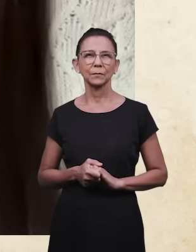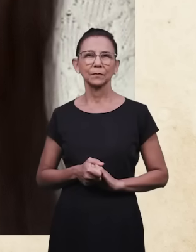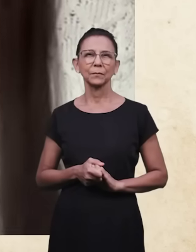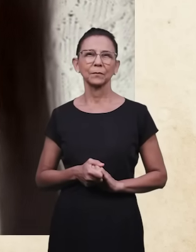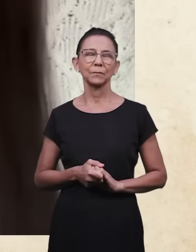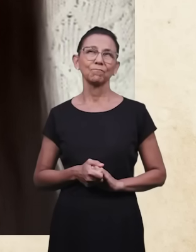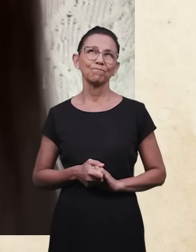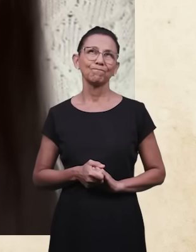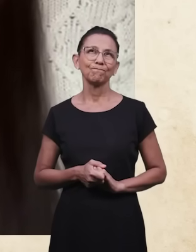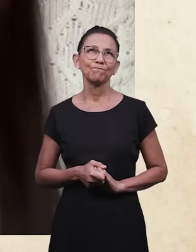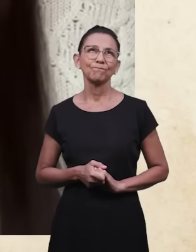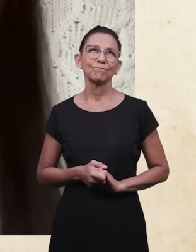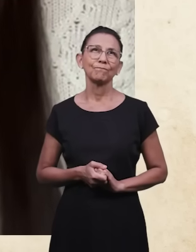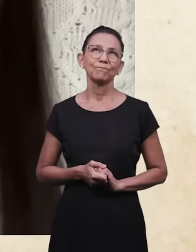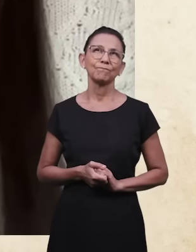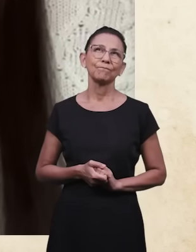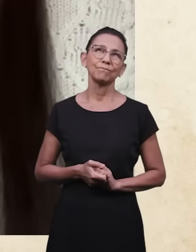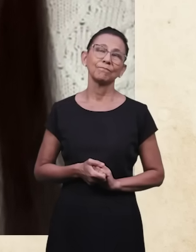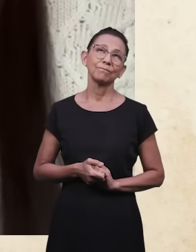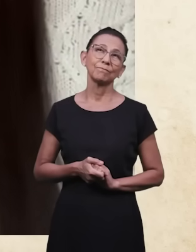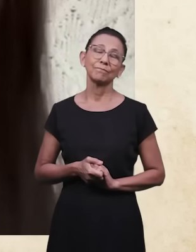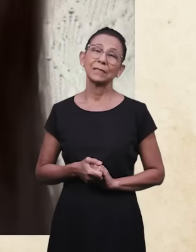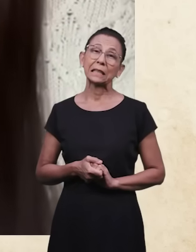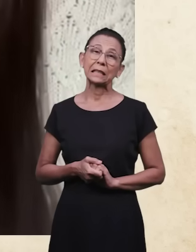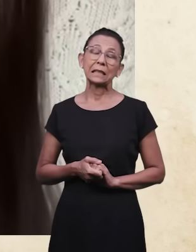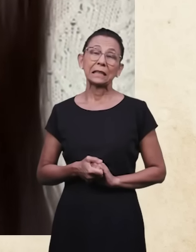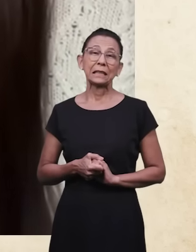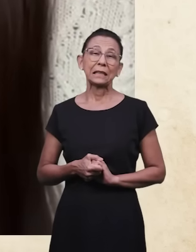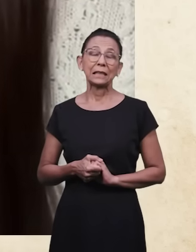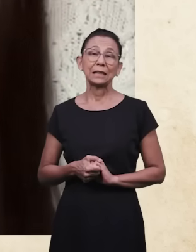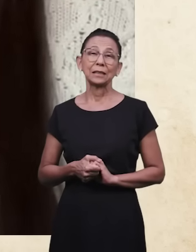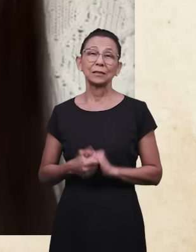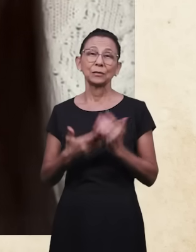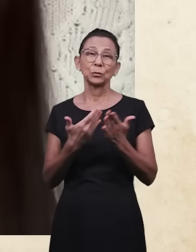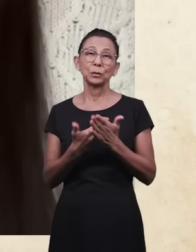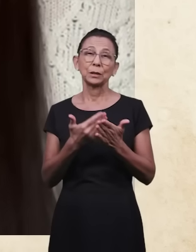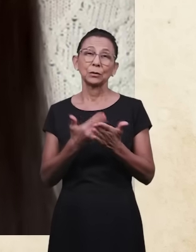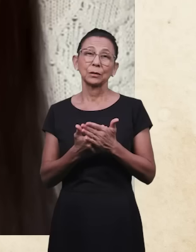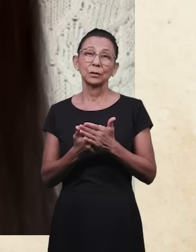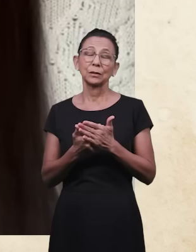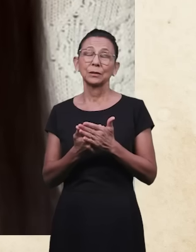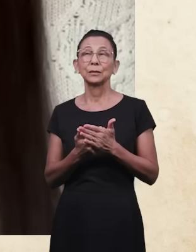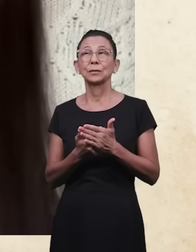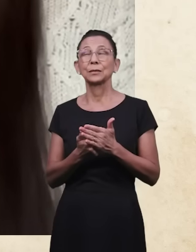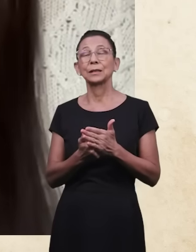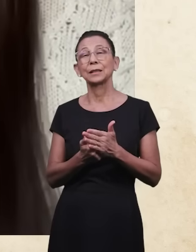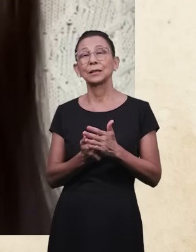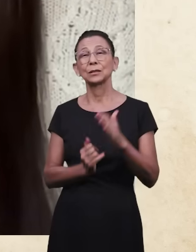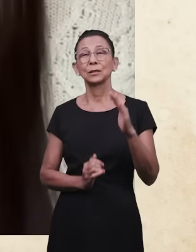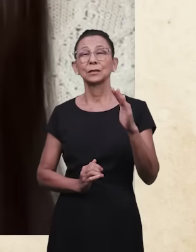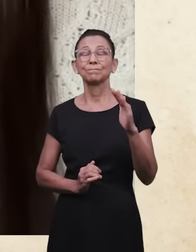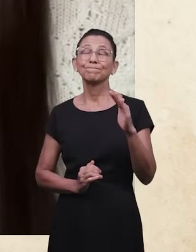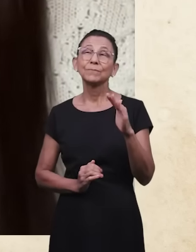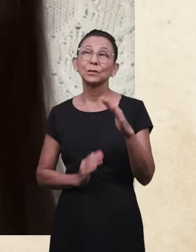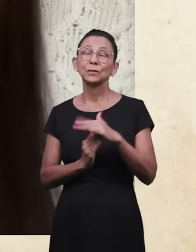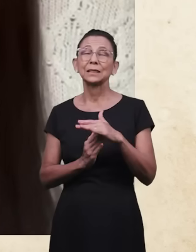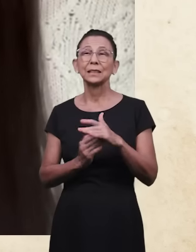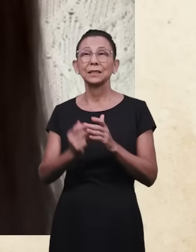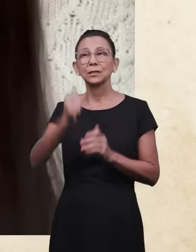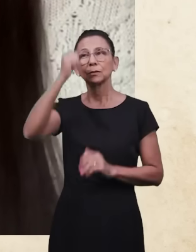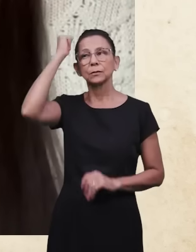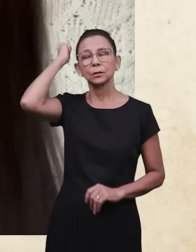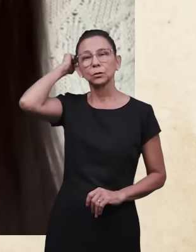vestibulares e eu estava com muita ansiedade sobre se eu tinha estudado o suficiente, se eu passaria nos